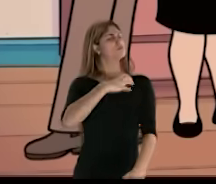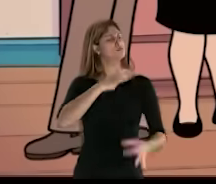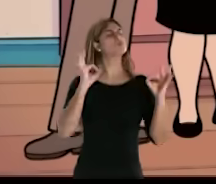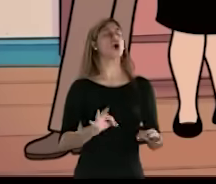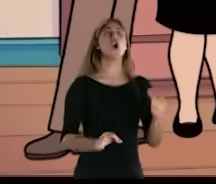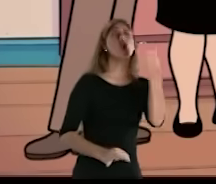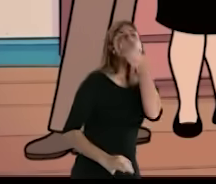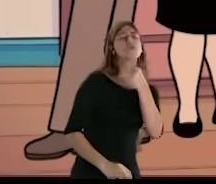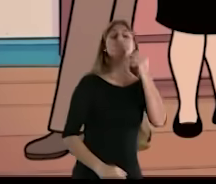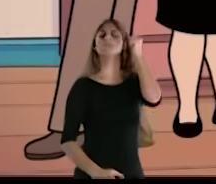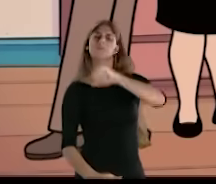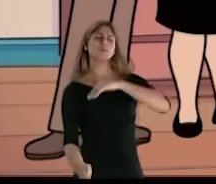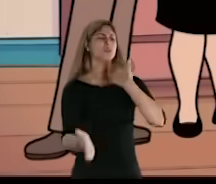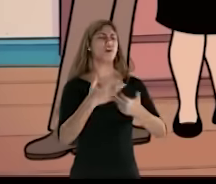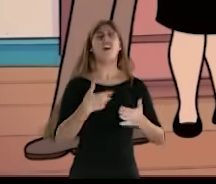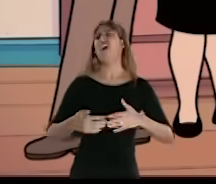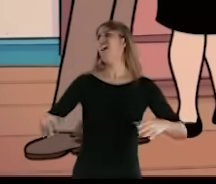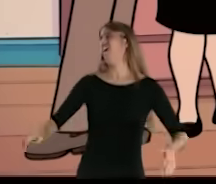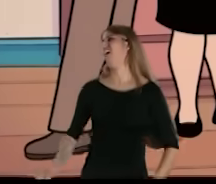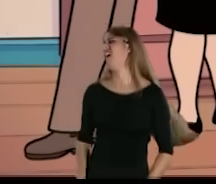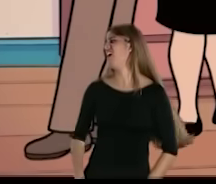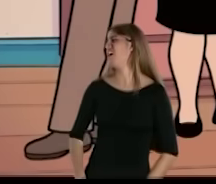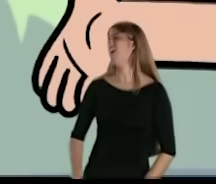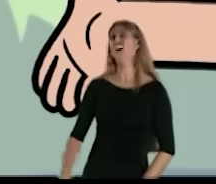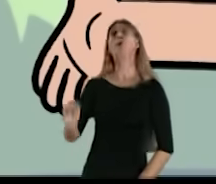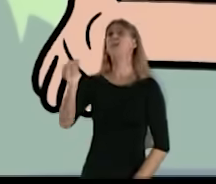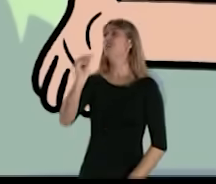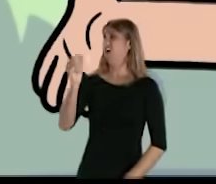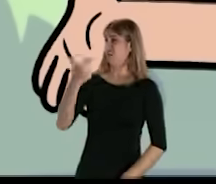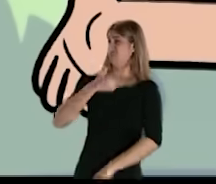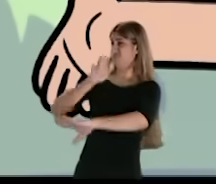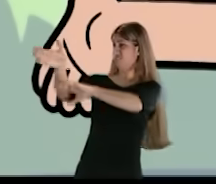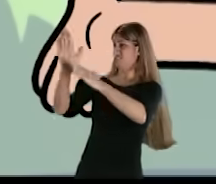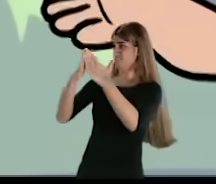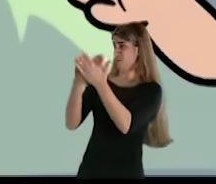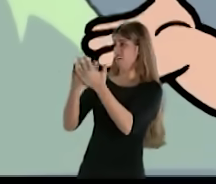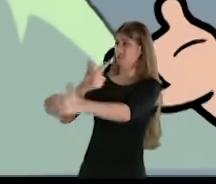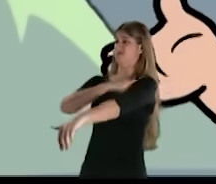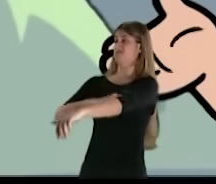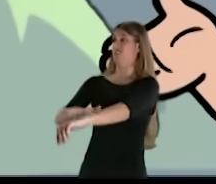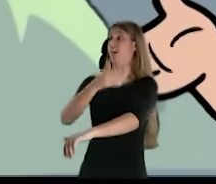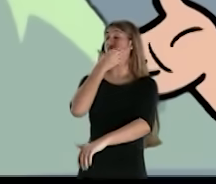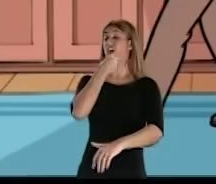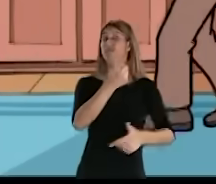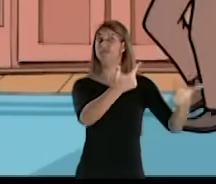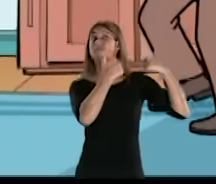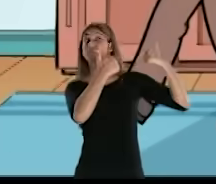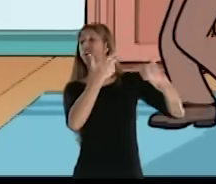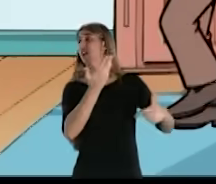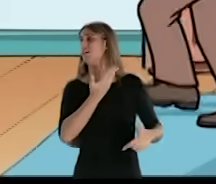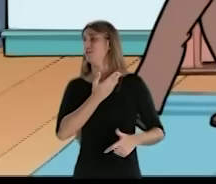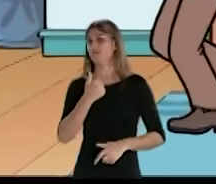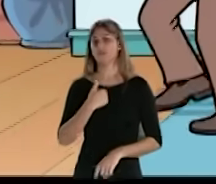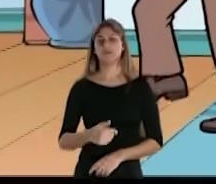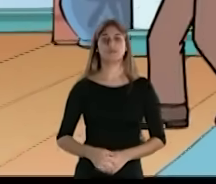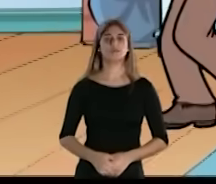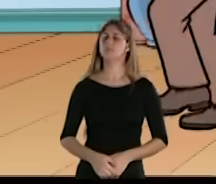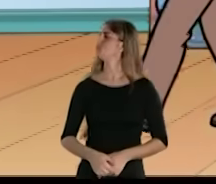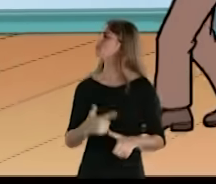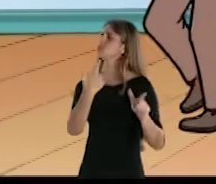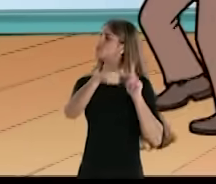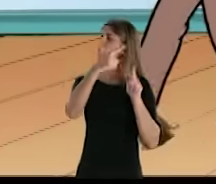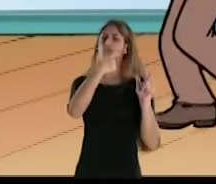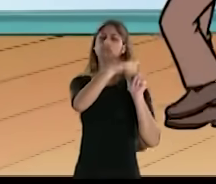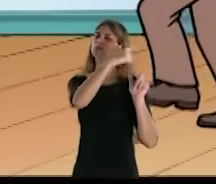que saber nos comportar. Tanto meninas quanto meninos. Mas pai, o que os meus amigos vão dizer? Vão dizer que tem um amigo